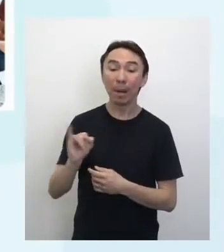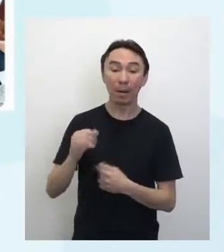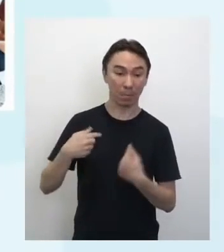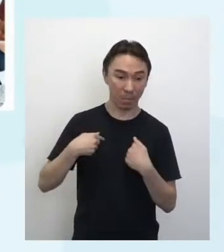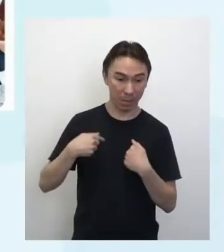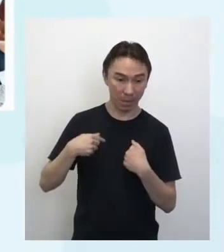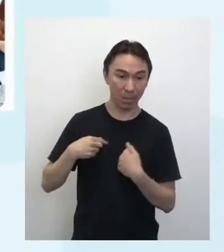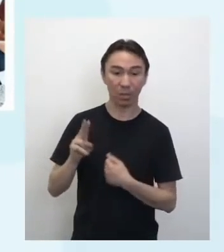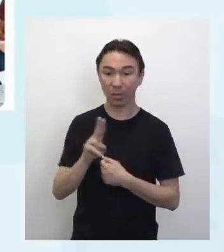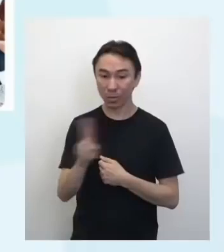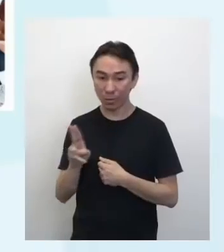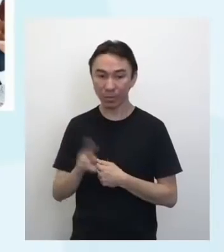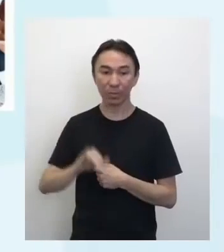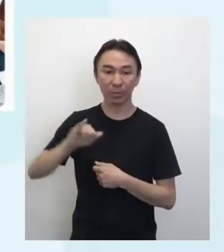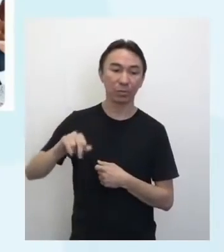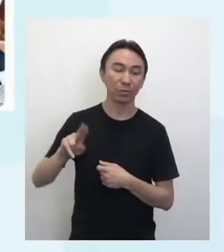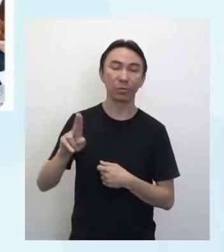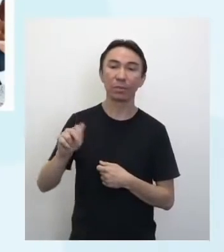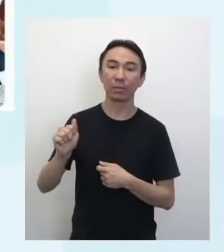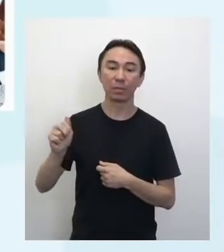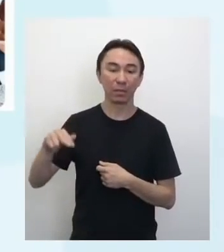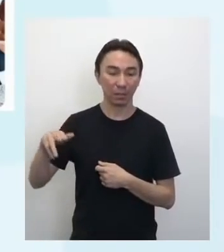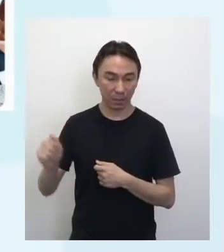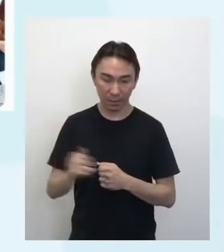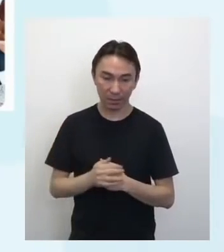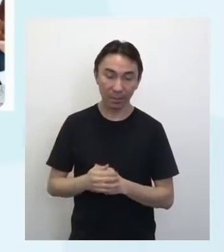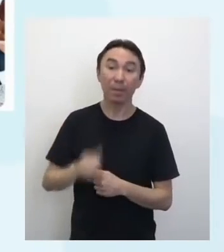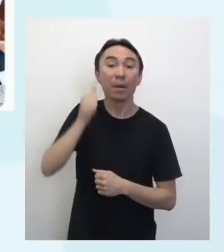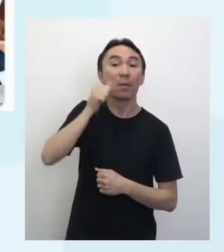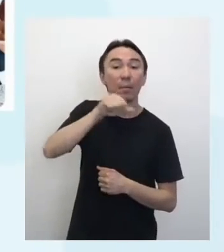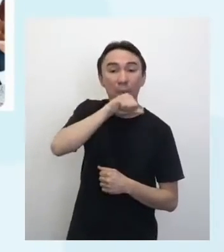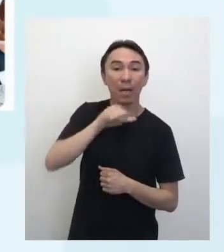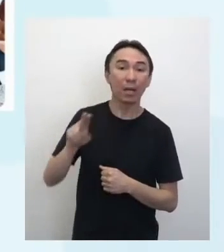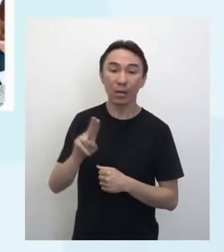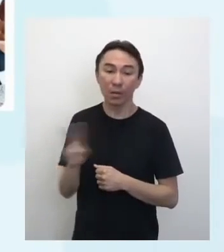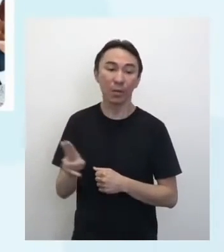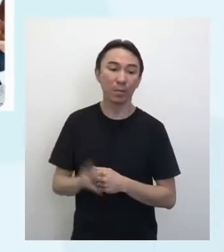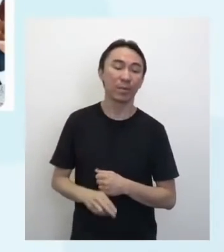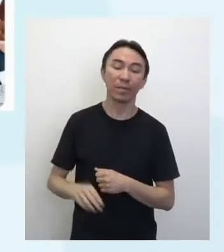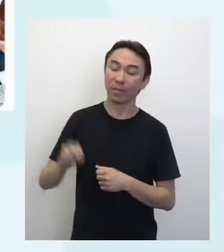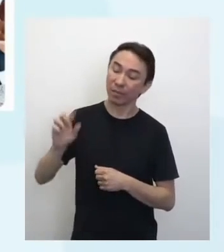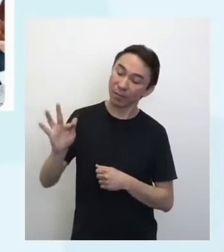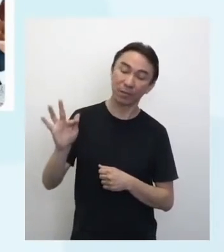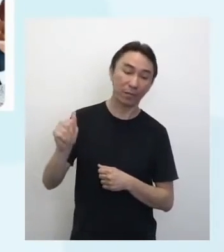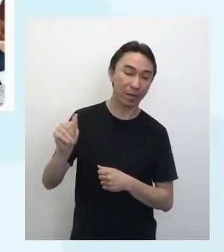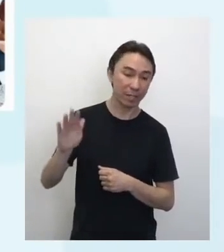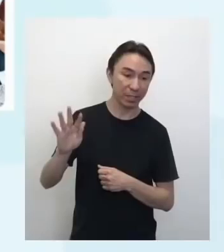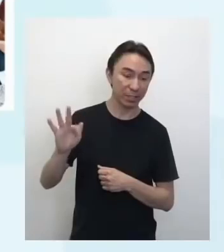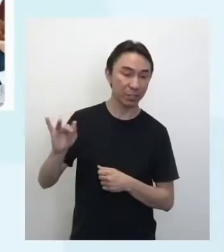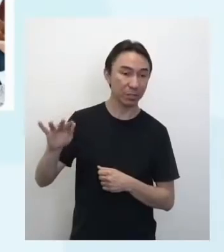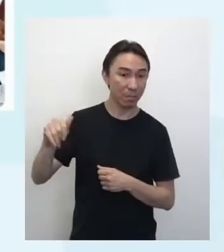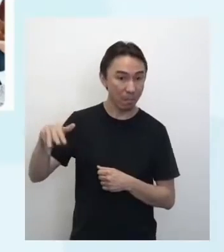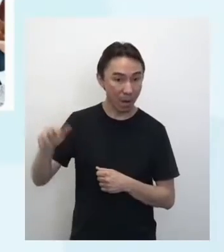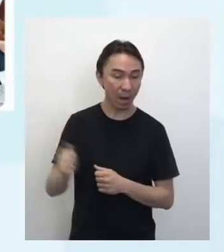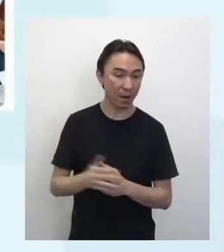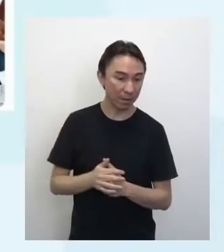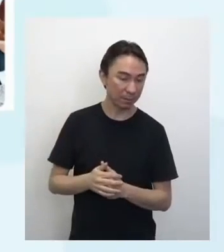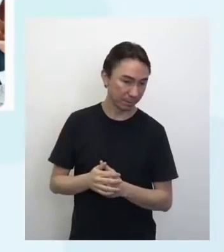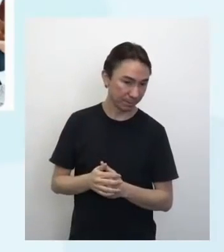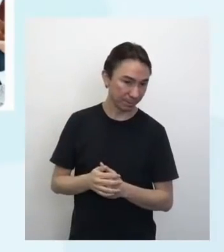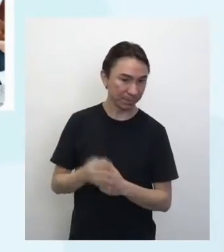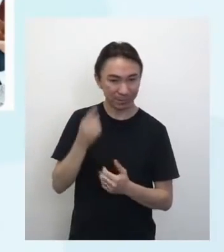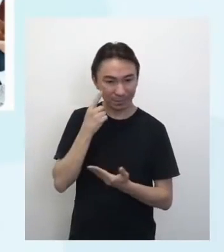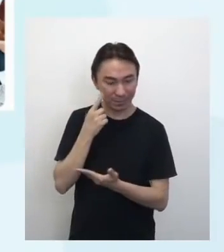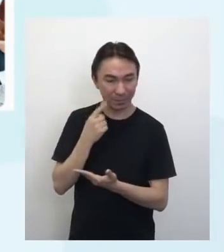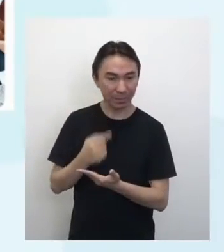o nome da minha mãe é fácil mas mother's name is Fátima então gente back My co-workers name is João